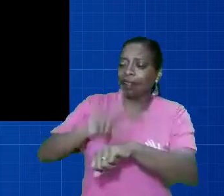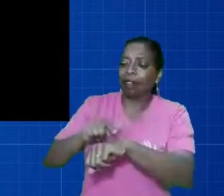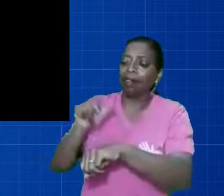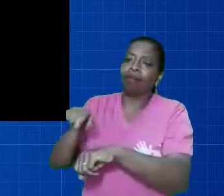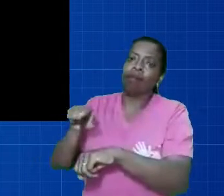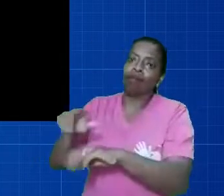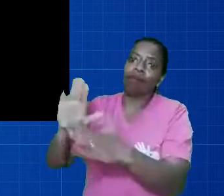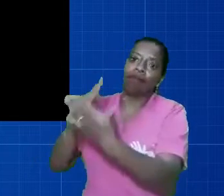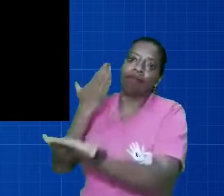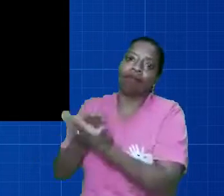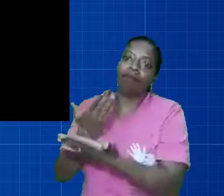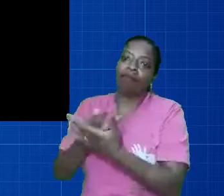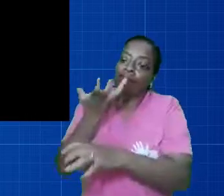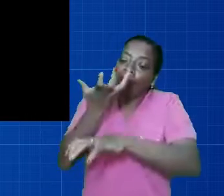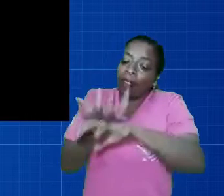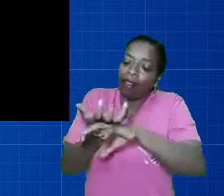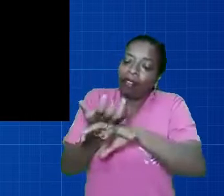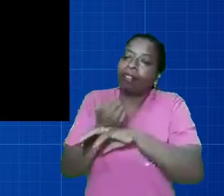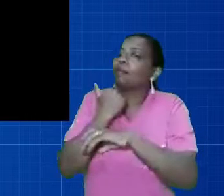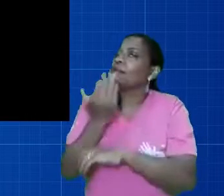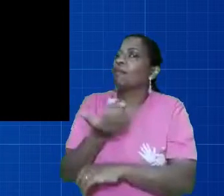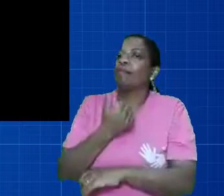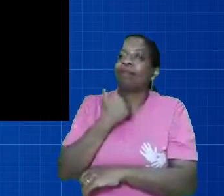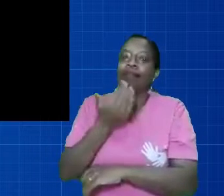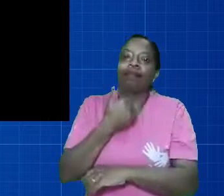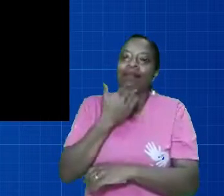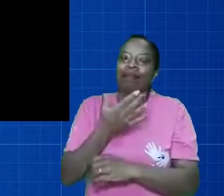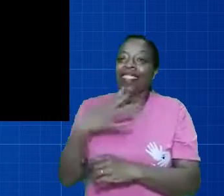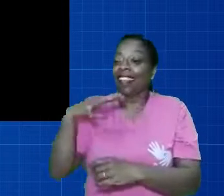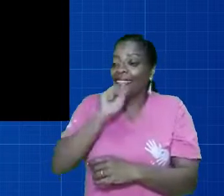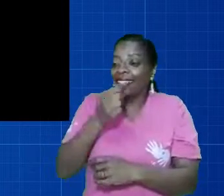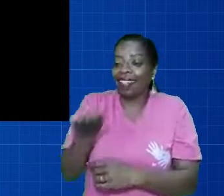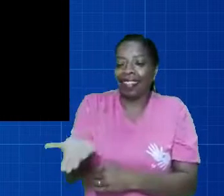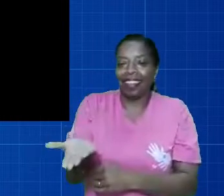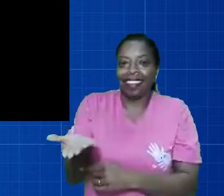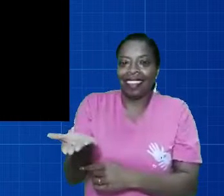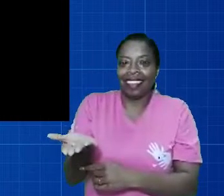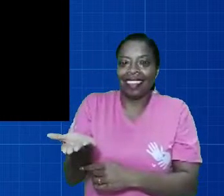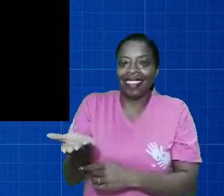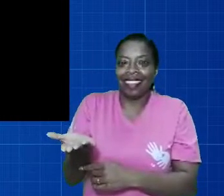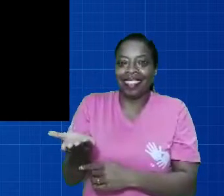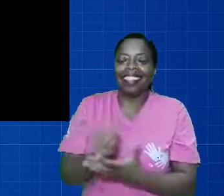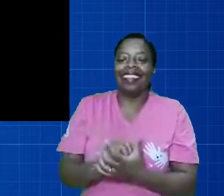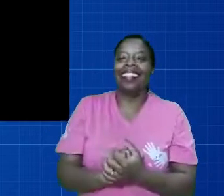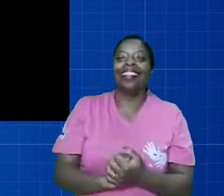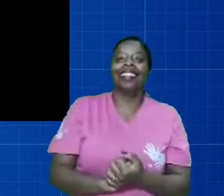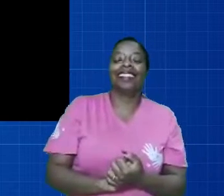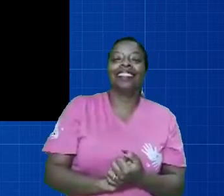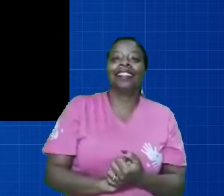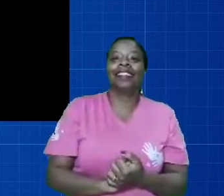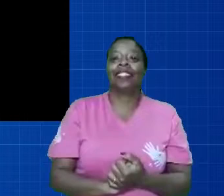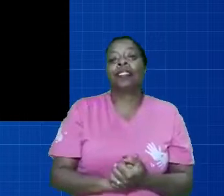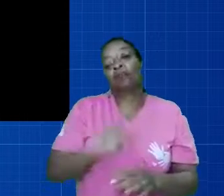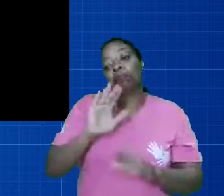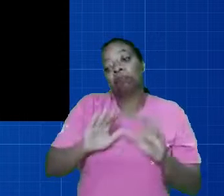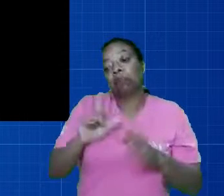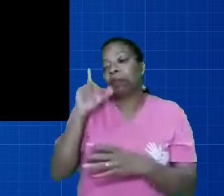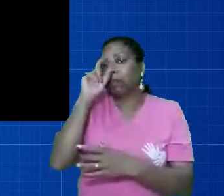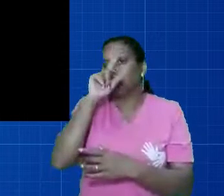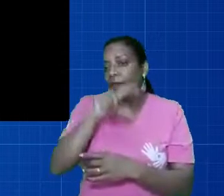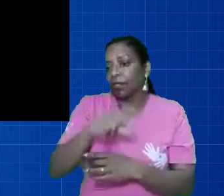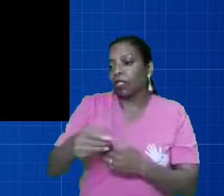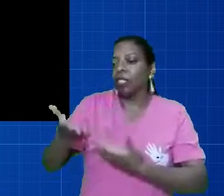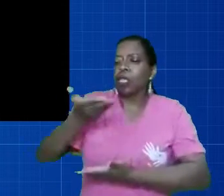arte ali é um tempo rápido, né? Então, às vezes é difícil fazer realmente